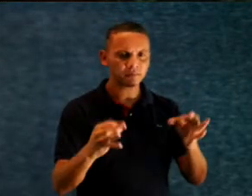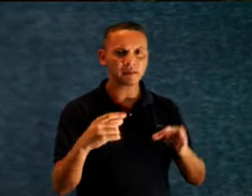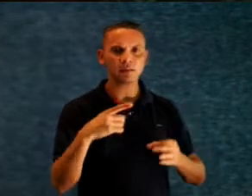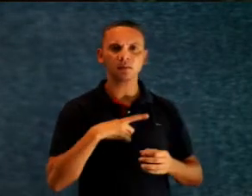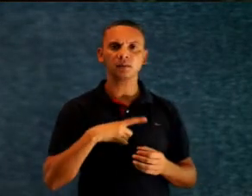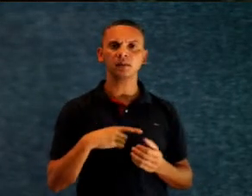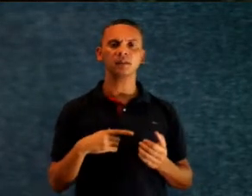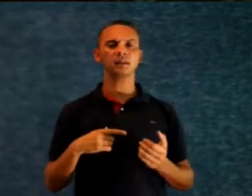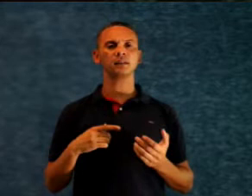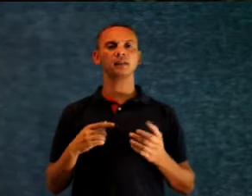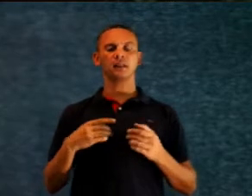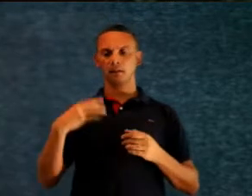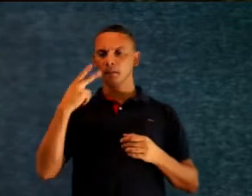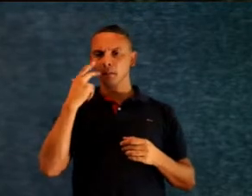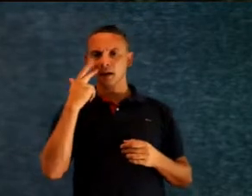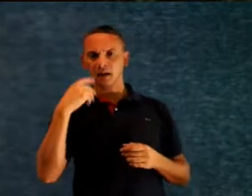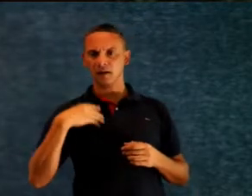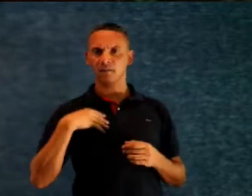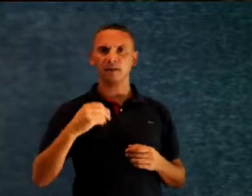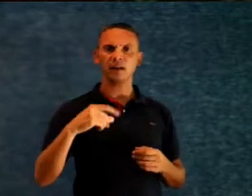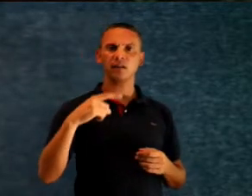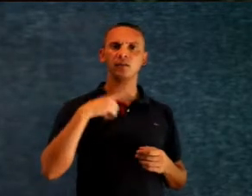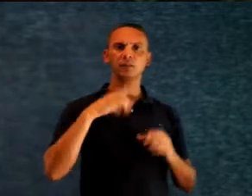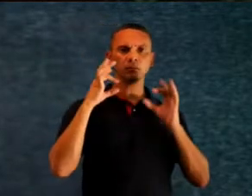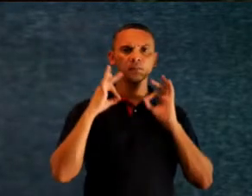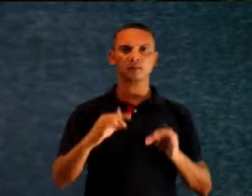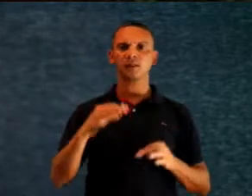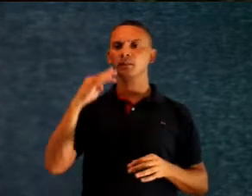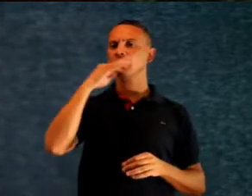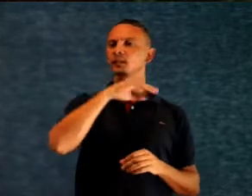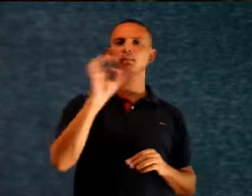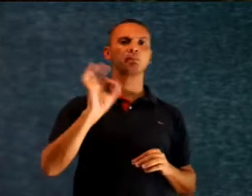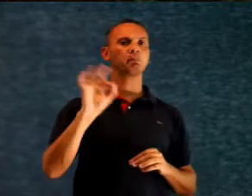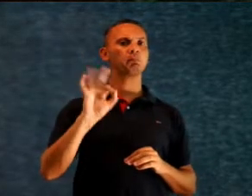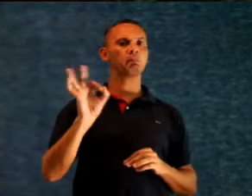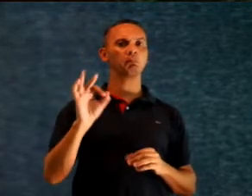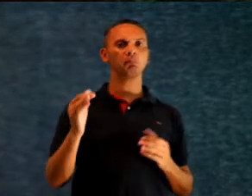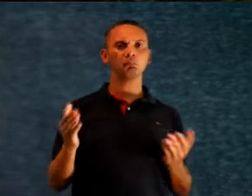era comum a pai e filha, né? A ponto de ninguém perceber, né?